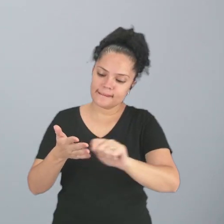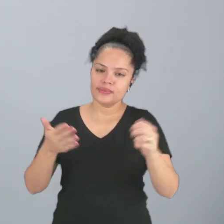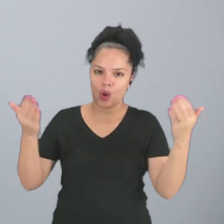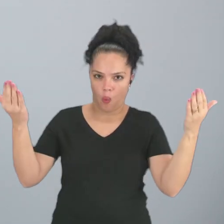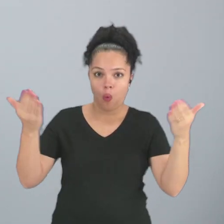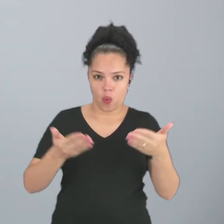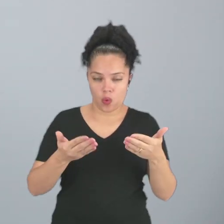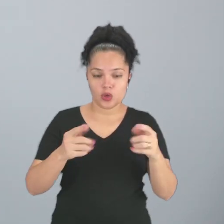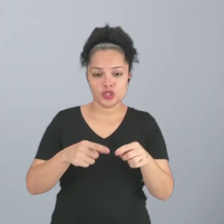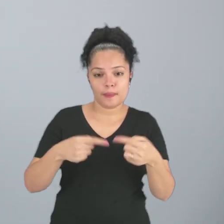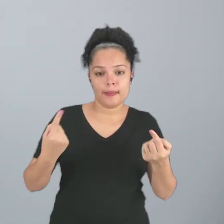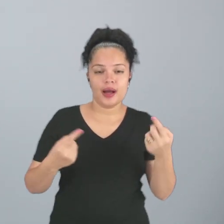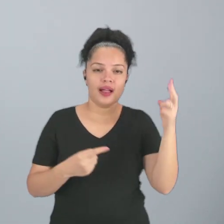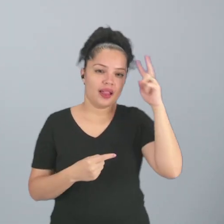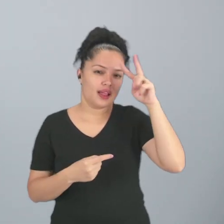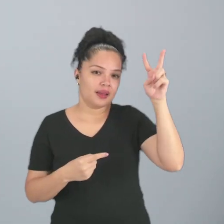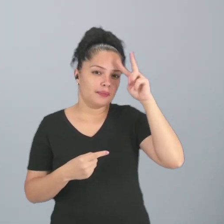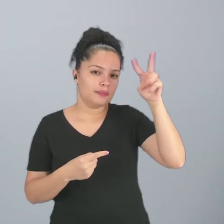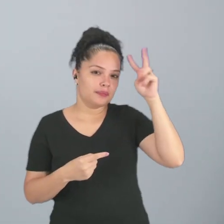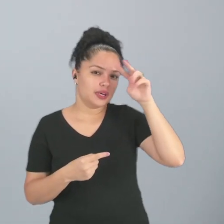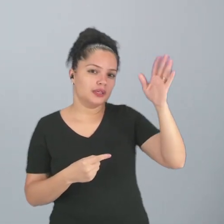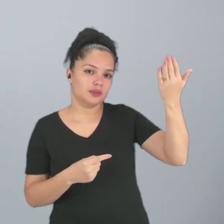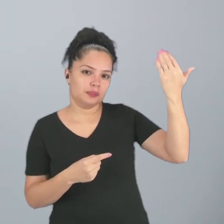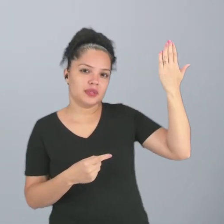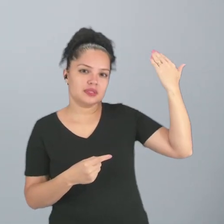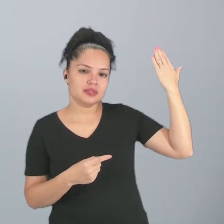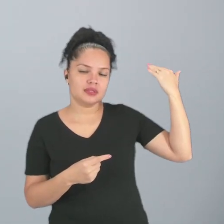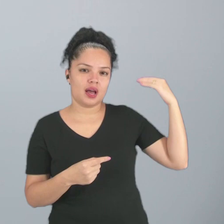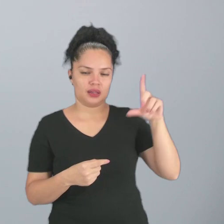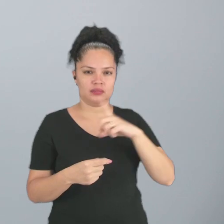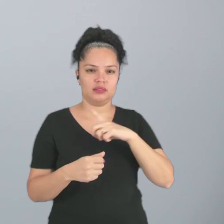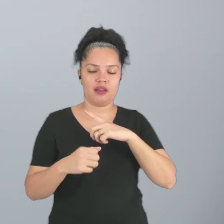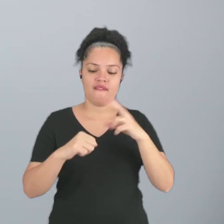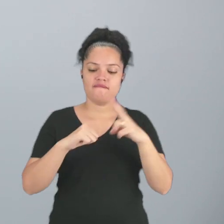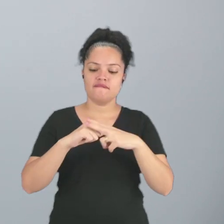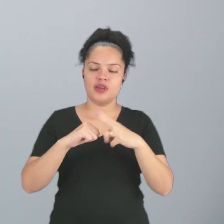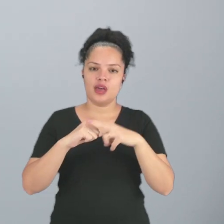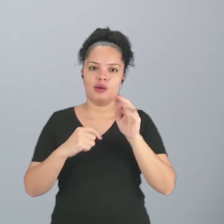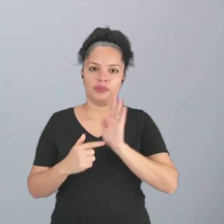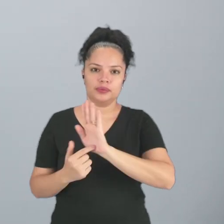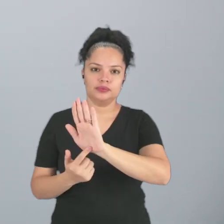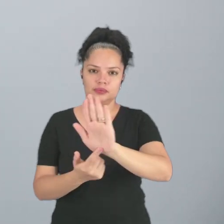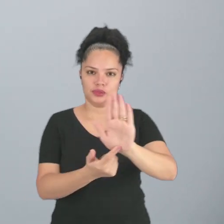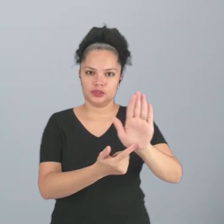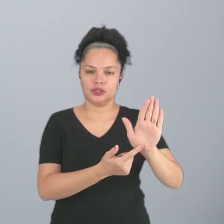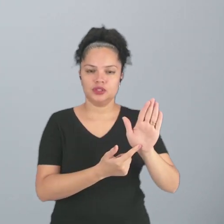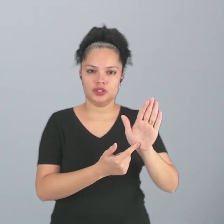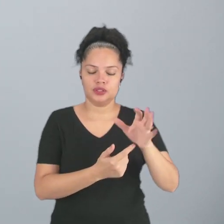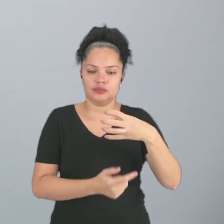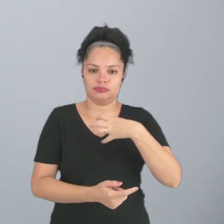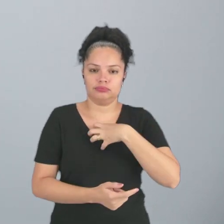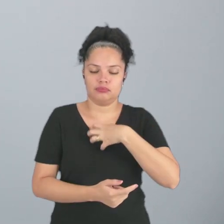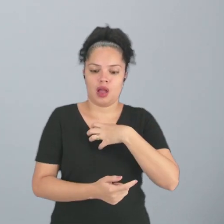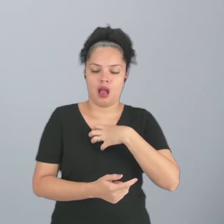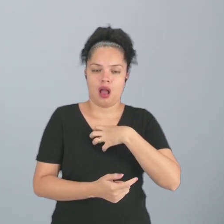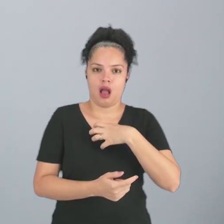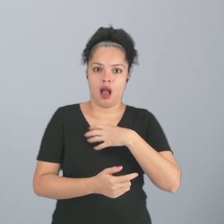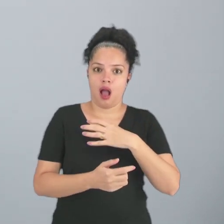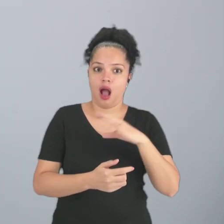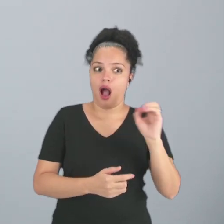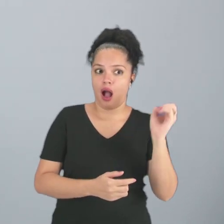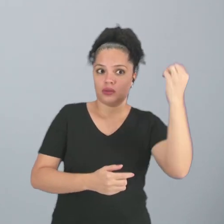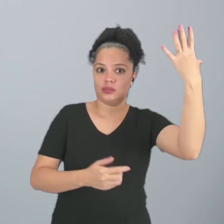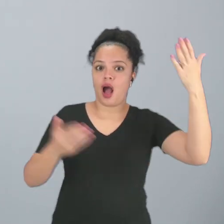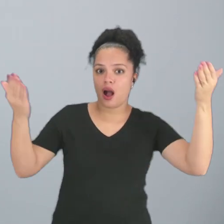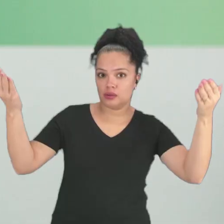hoje recordando o ontem. Então, eu tenho um verbo no presente do indicativo. É uma ação que está acontecendo agora.